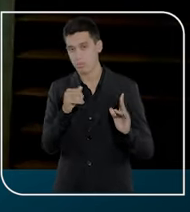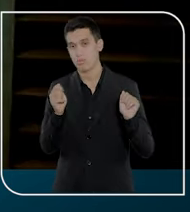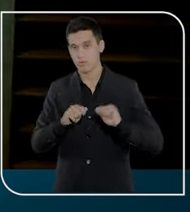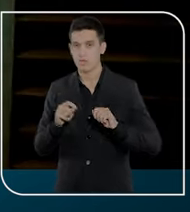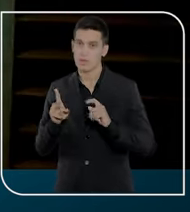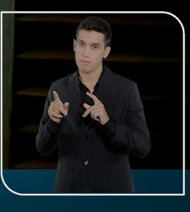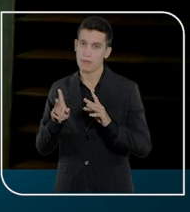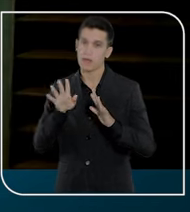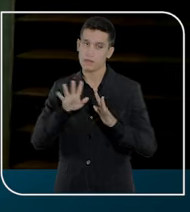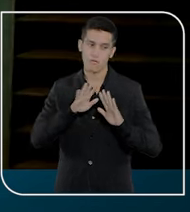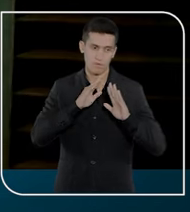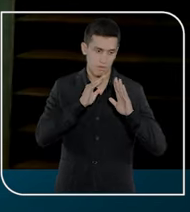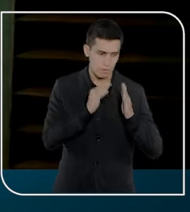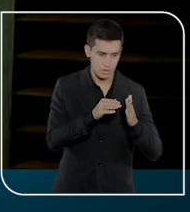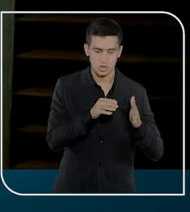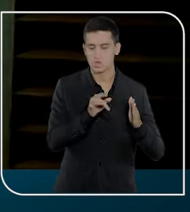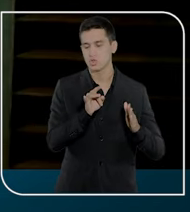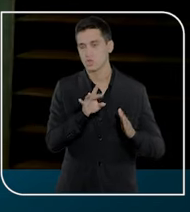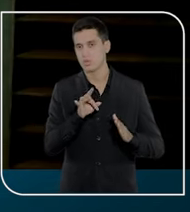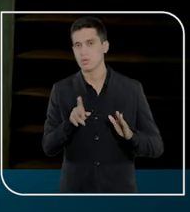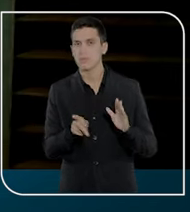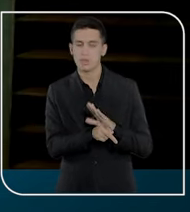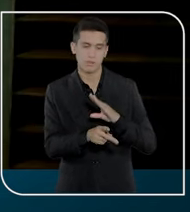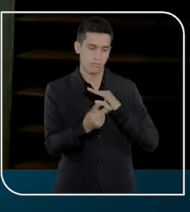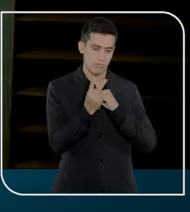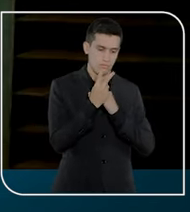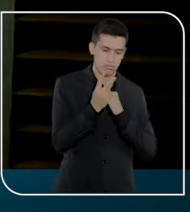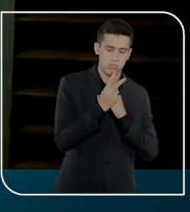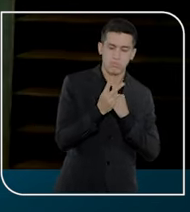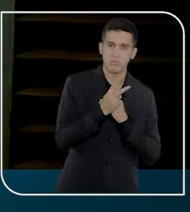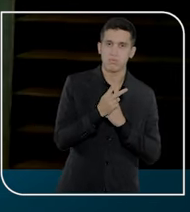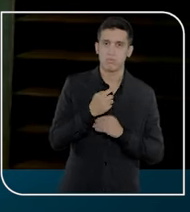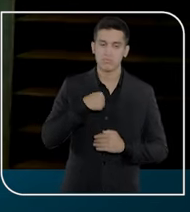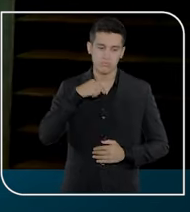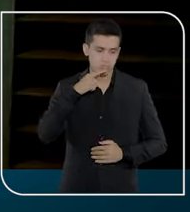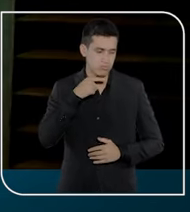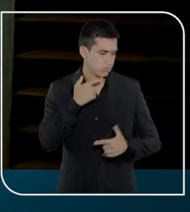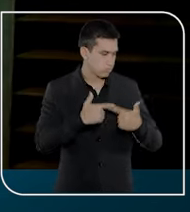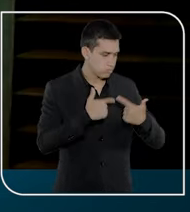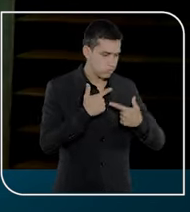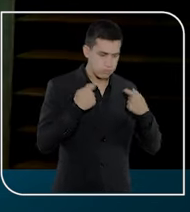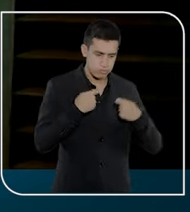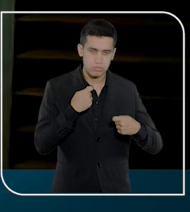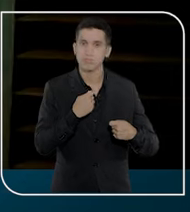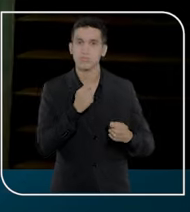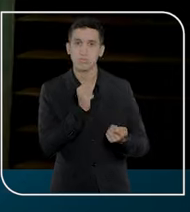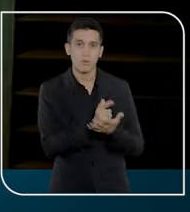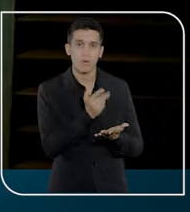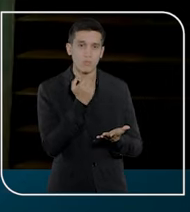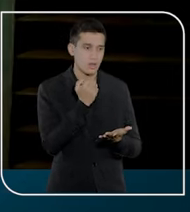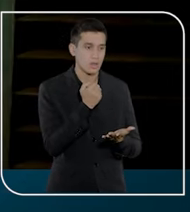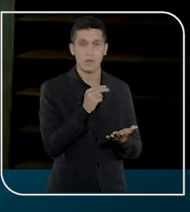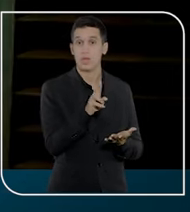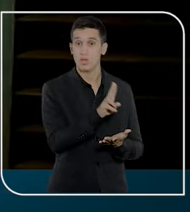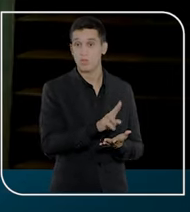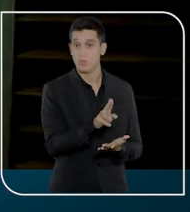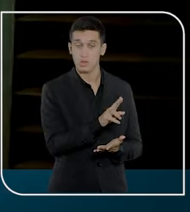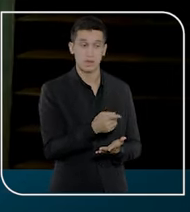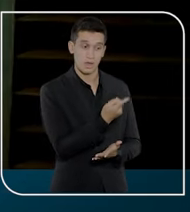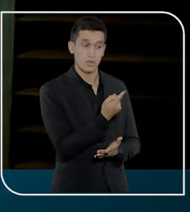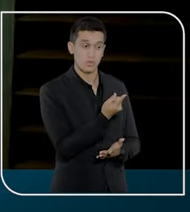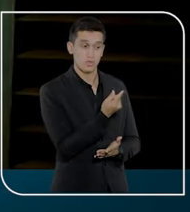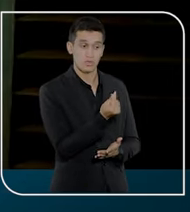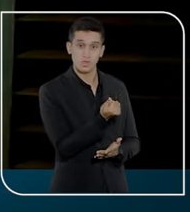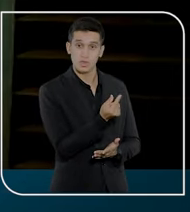for efetivamente dar uma renda mensal para o devedor, aí entendo